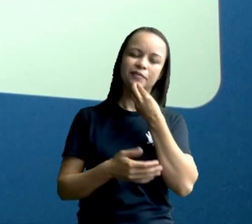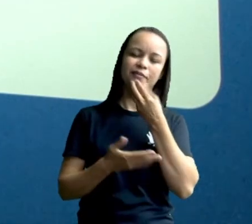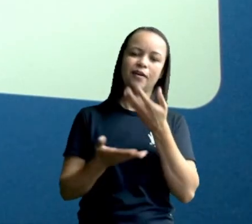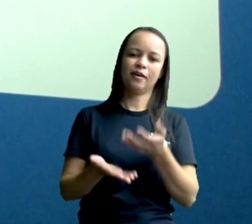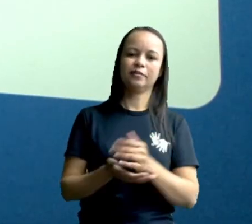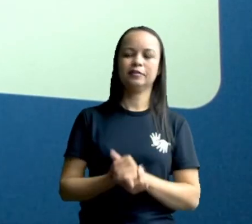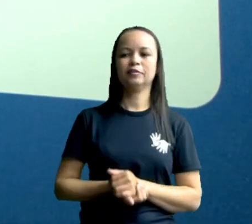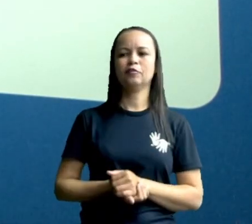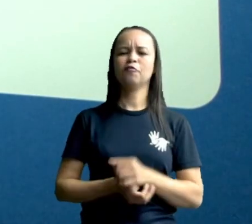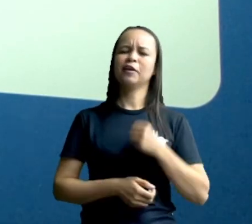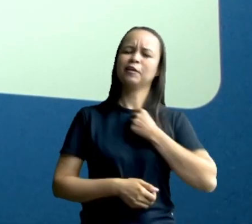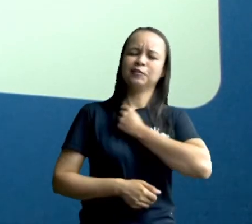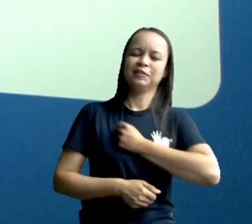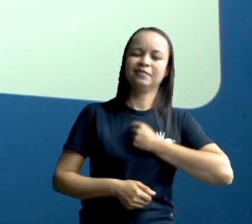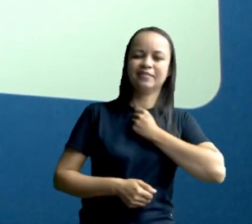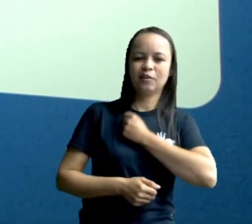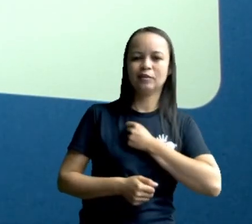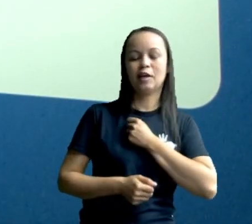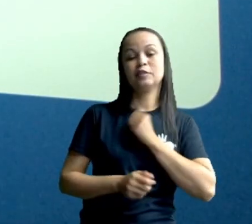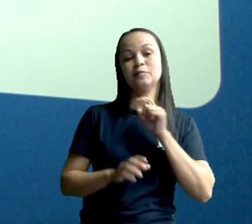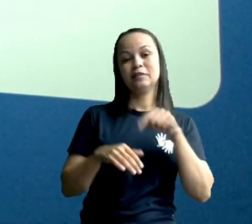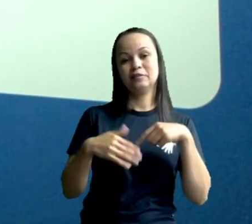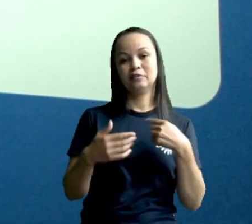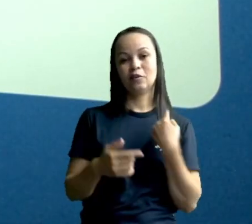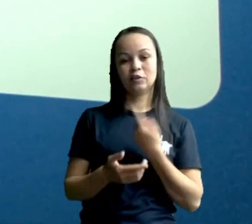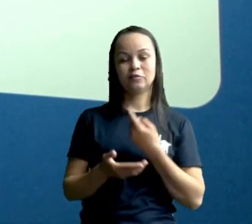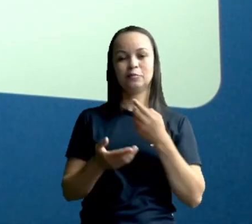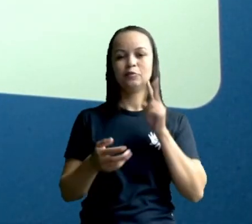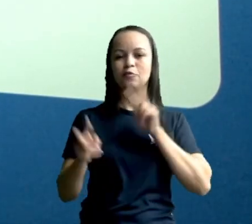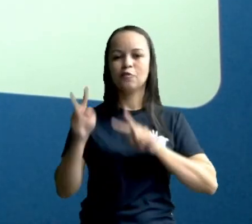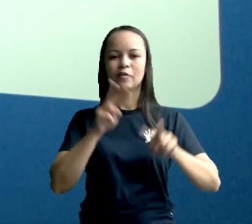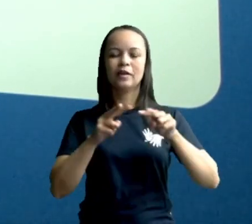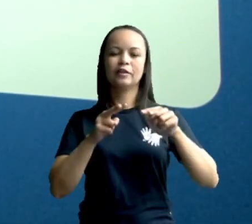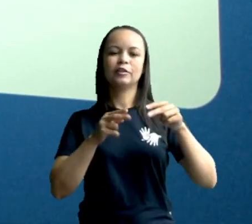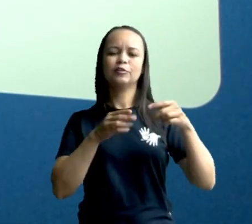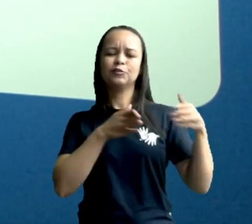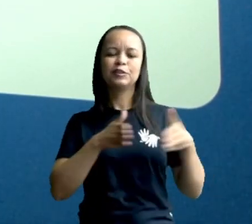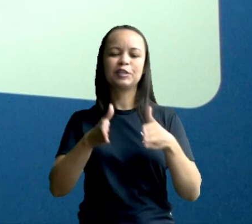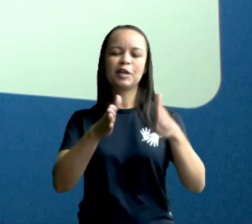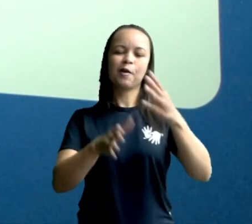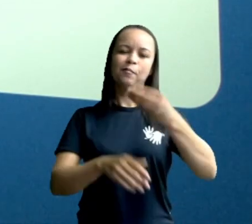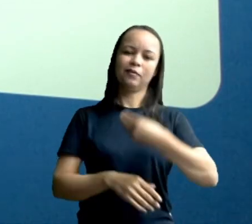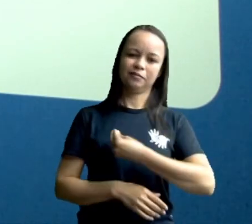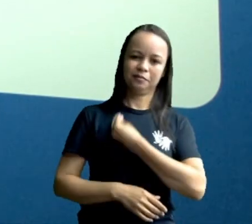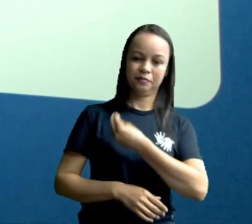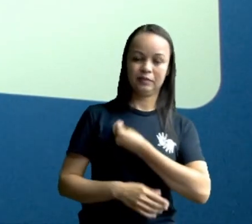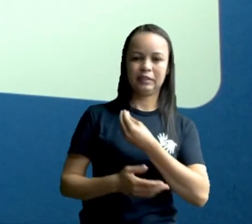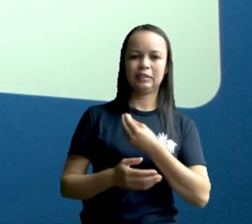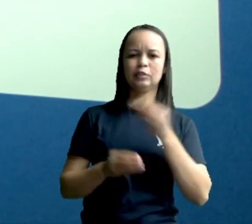bom? Vou ficar com saudades, mas a gente vai se ver por aí, nos caminhos aí da vida, tá